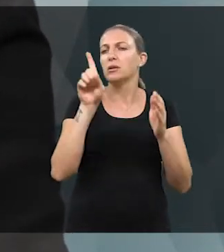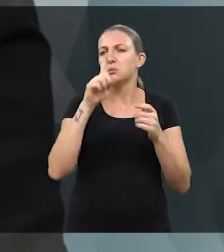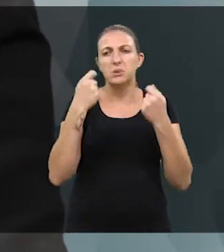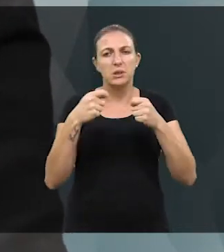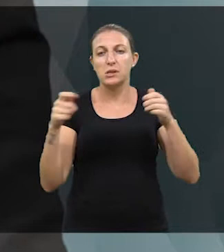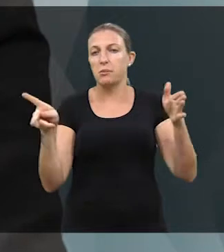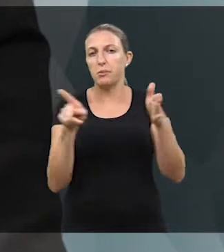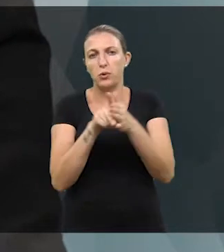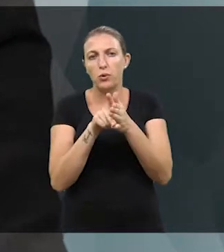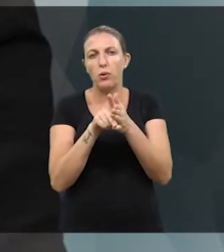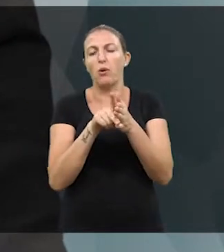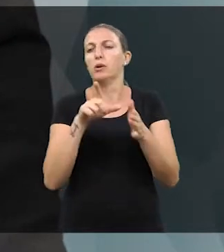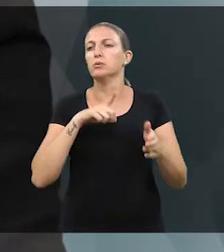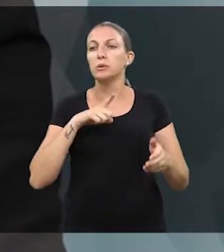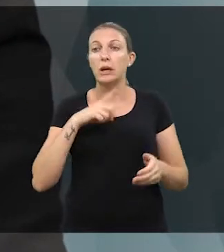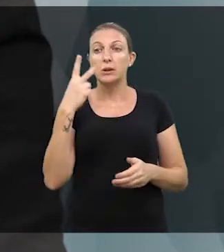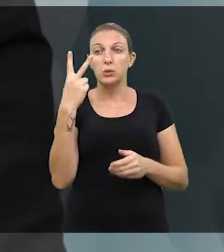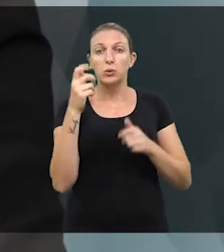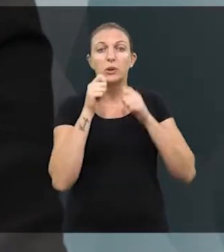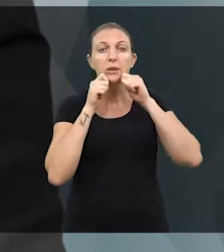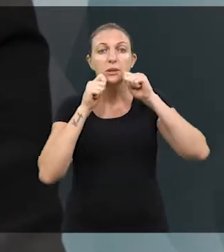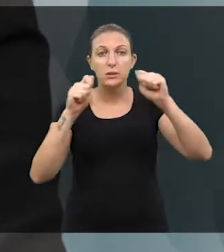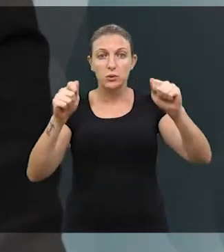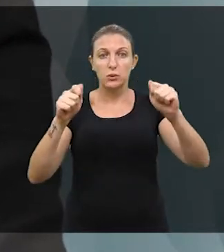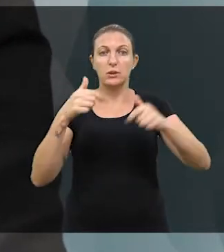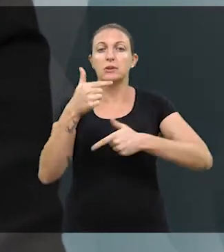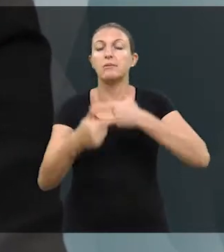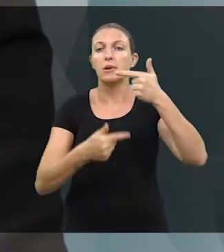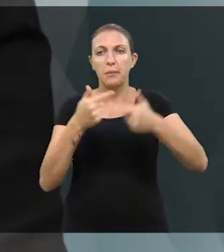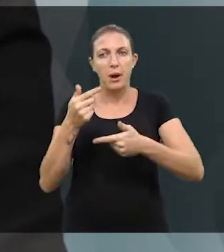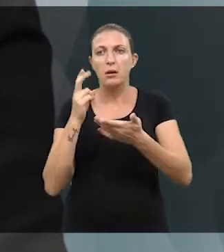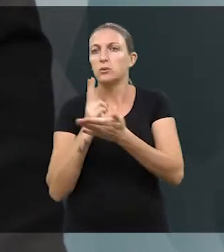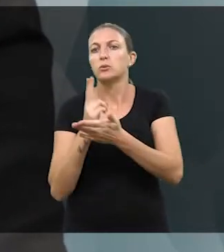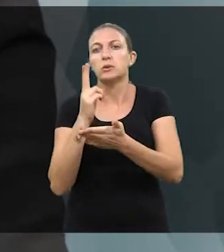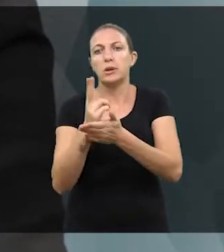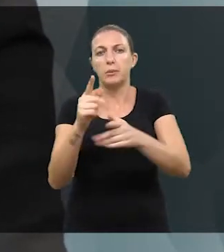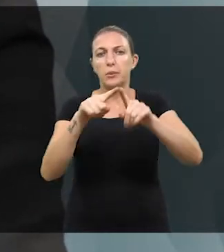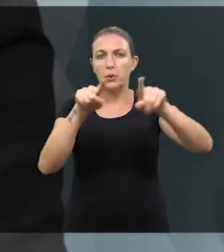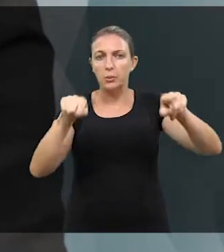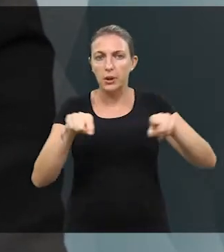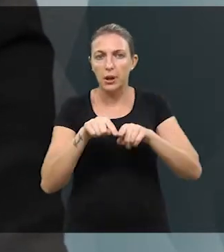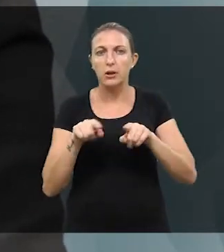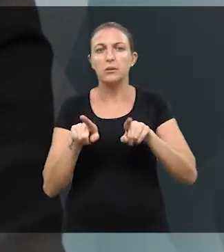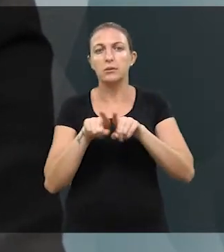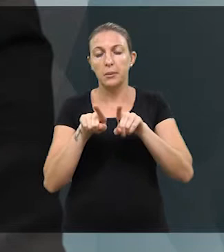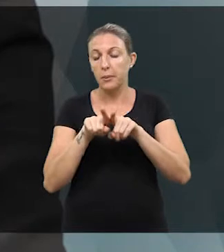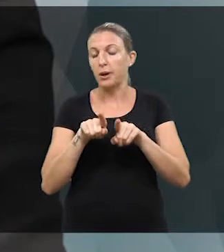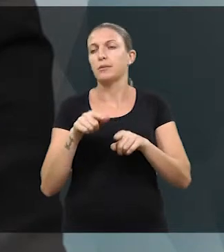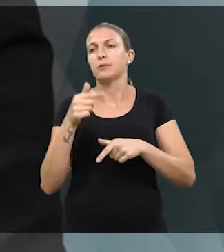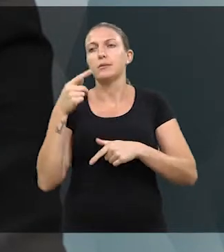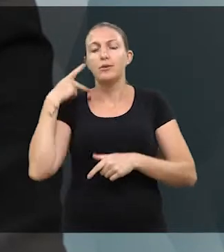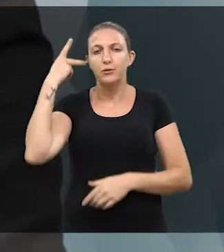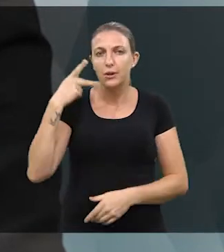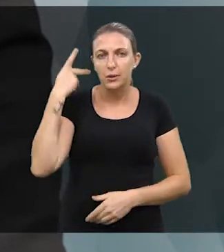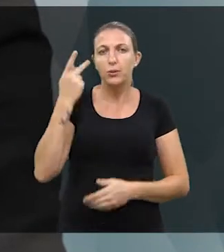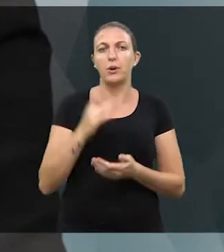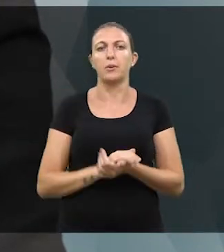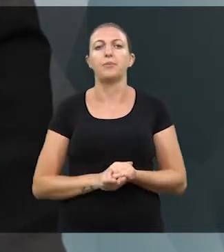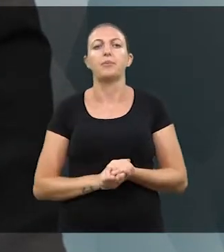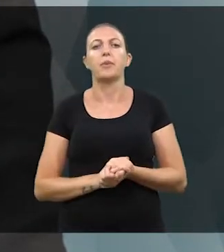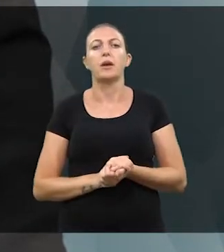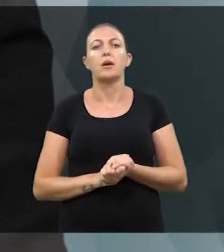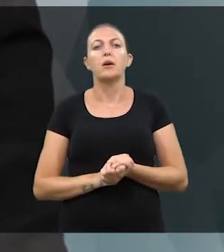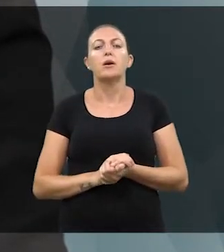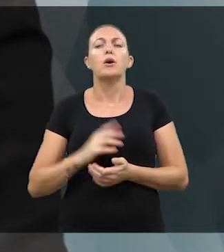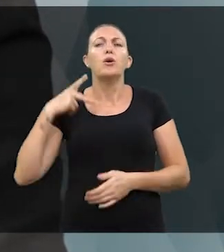nós temos duas assessores que trabalham exclusivamente no gabinete do vereador é por mais que a comunidade é a maioria